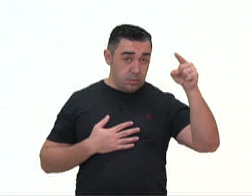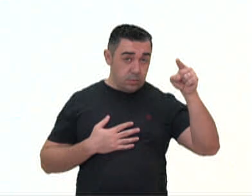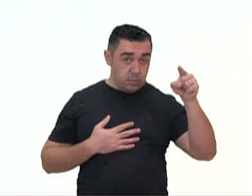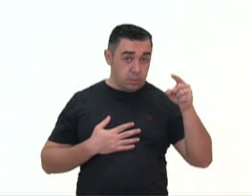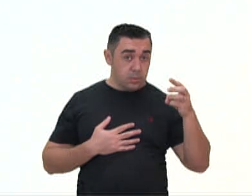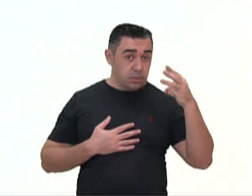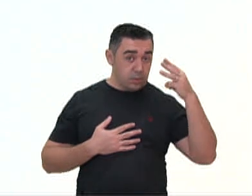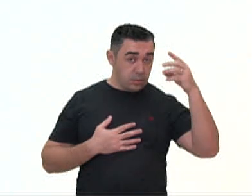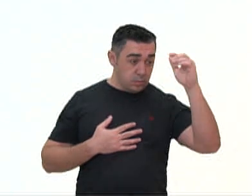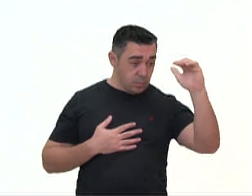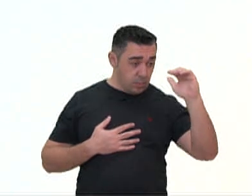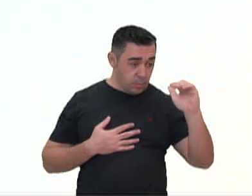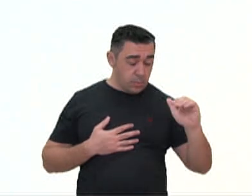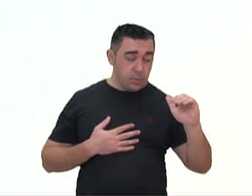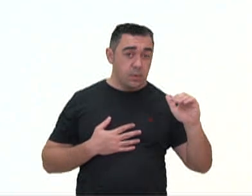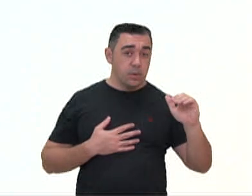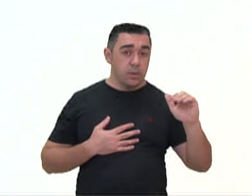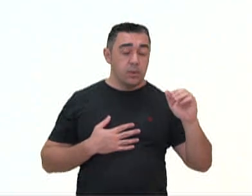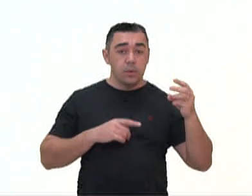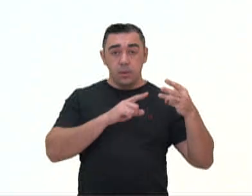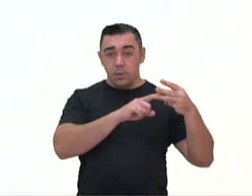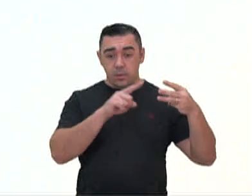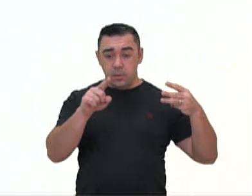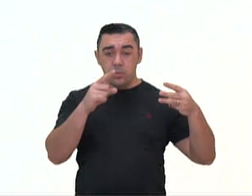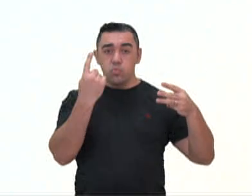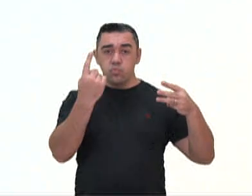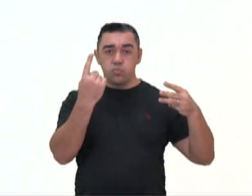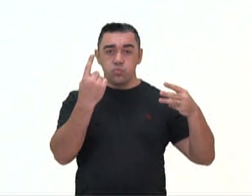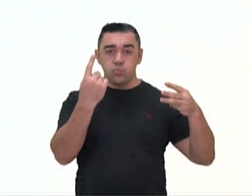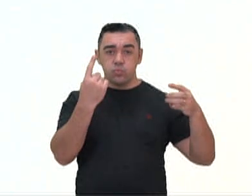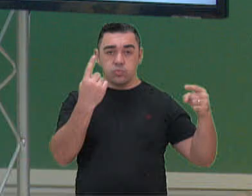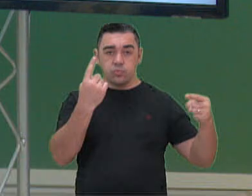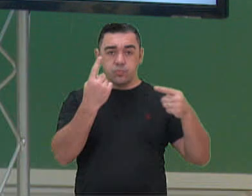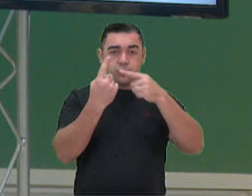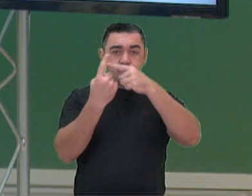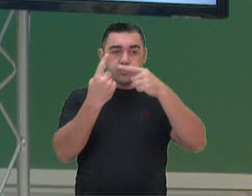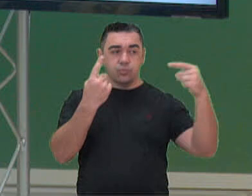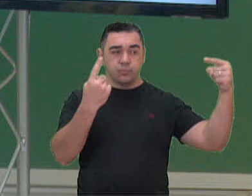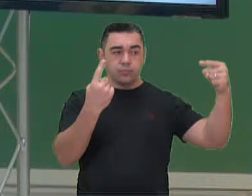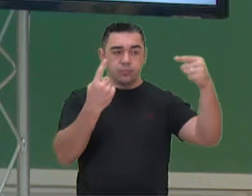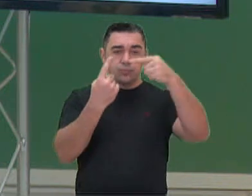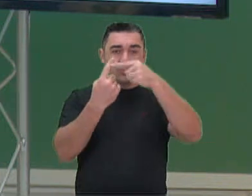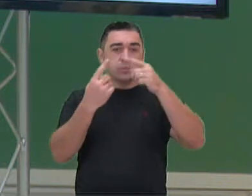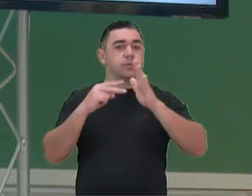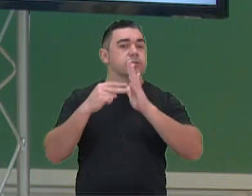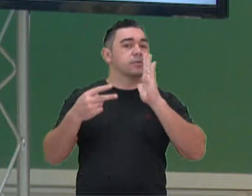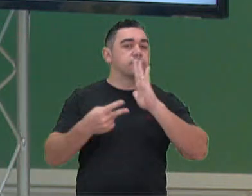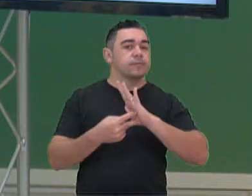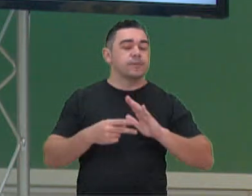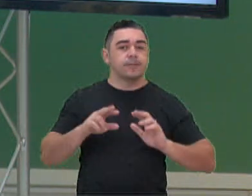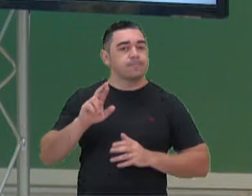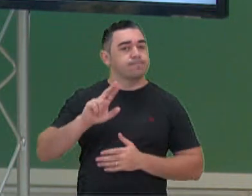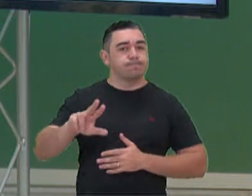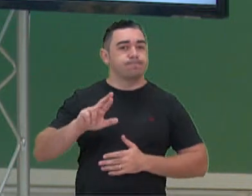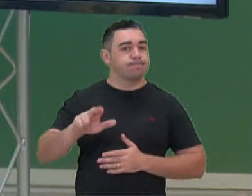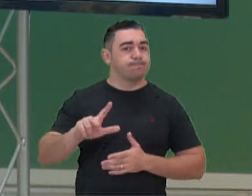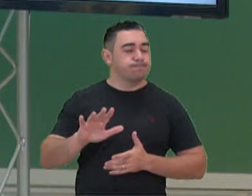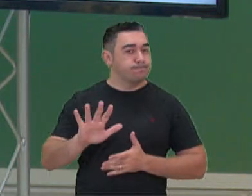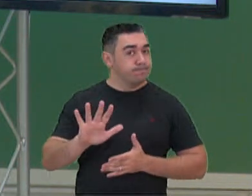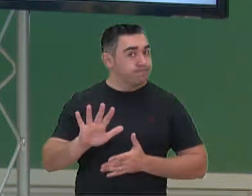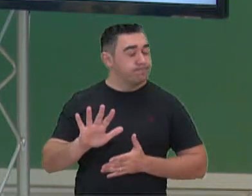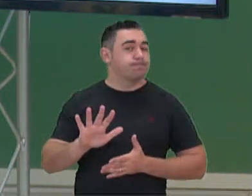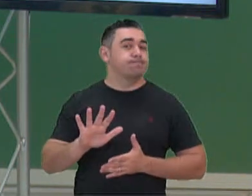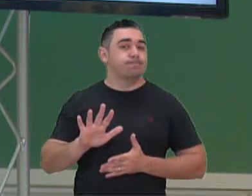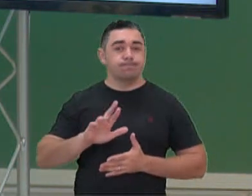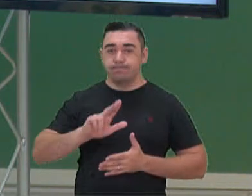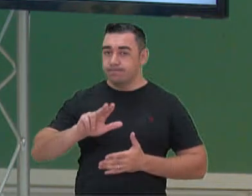mesmo valor de imagem no contradomínio. Significa que deu ruim. Com